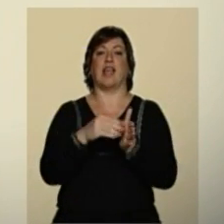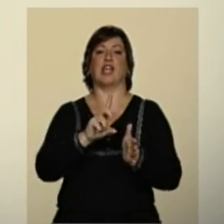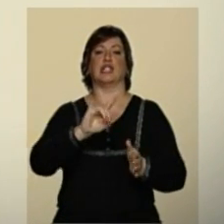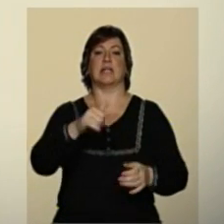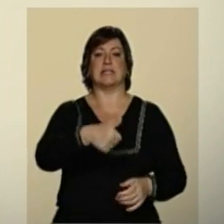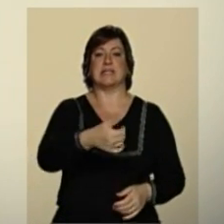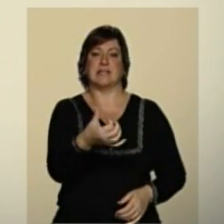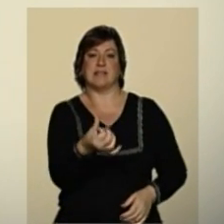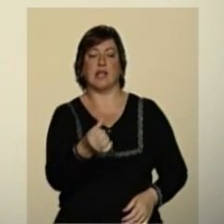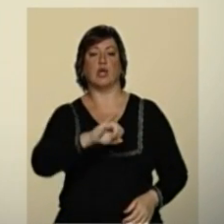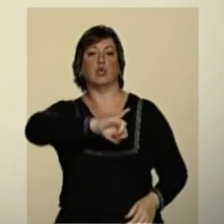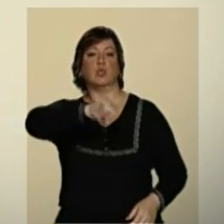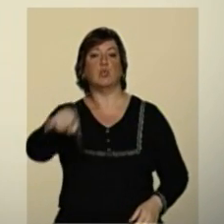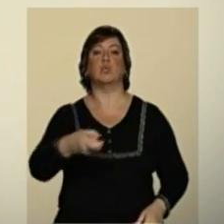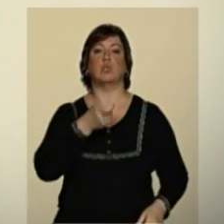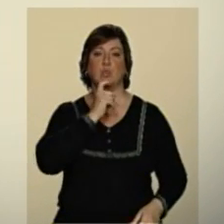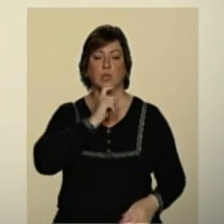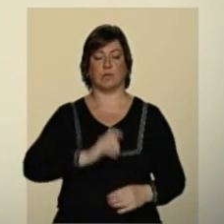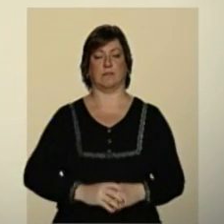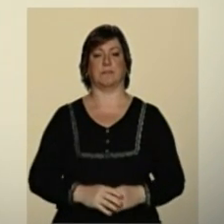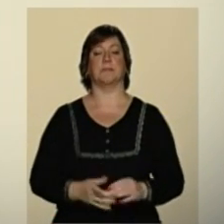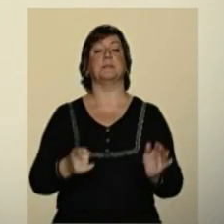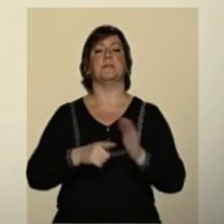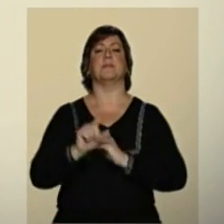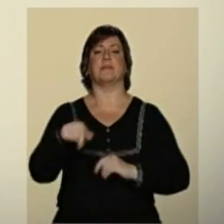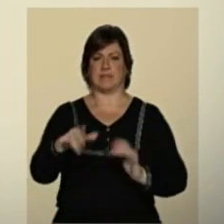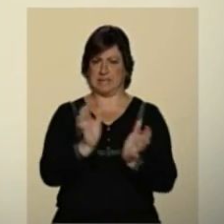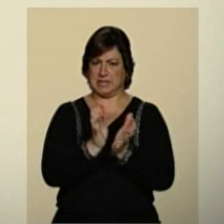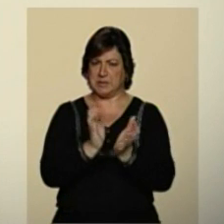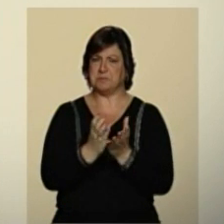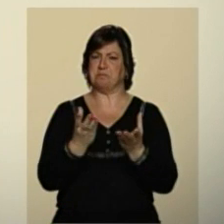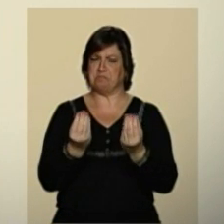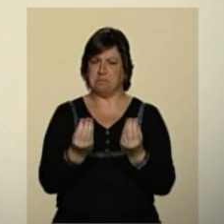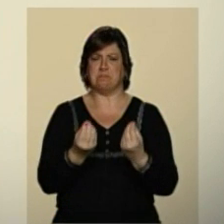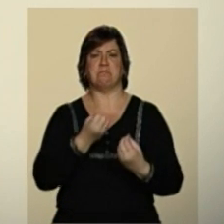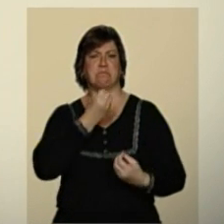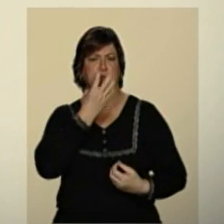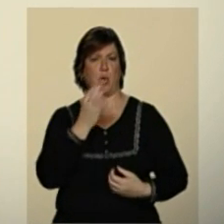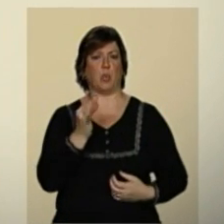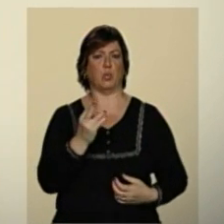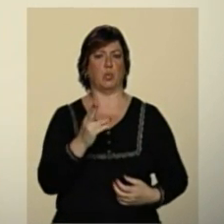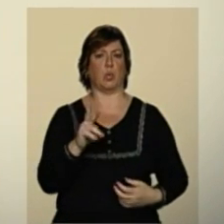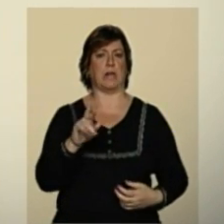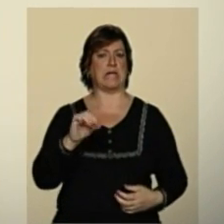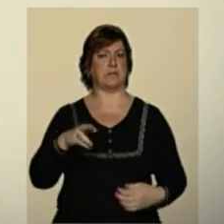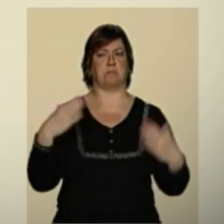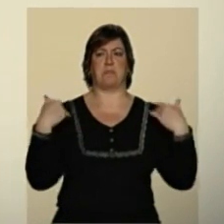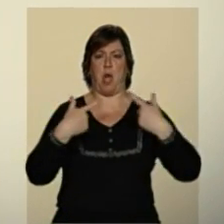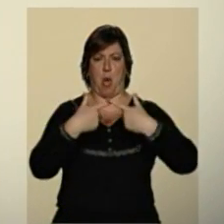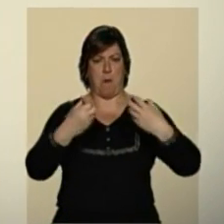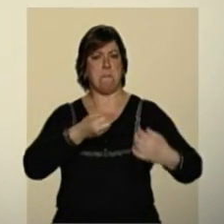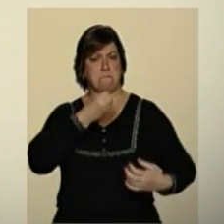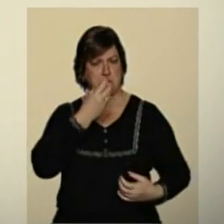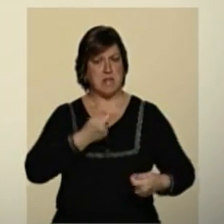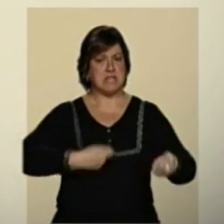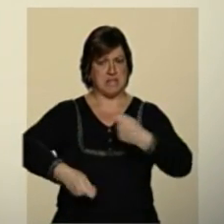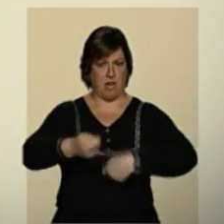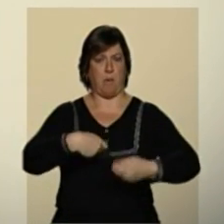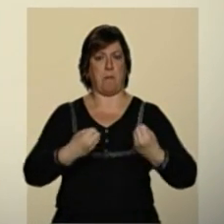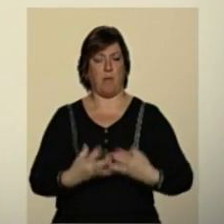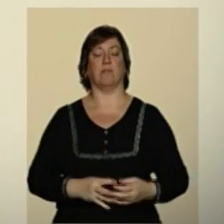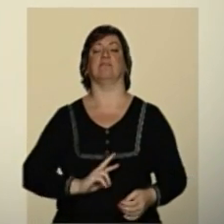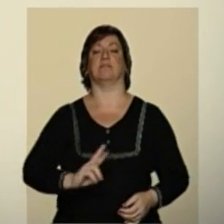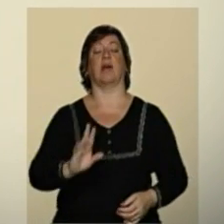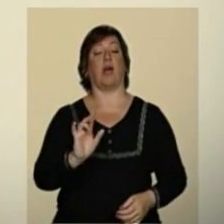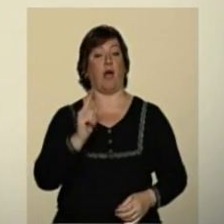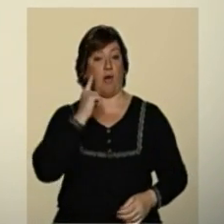16 de julho o setor de turismo do Brasil é muito dinâmico não é presidenta olha Luciano mesmo com os efeitos da crise